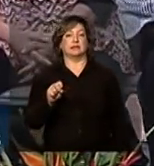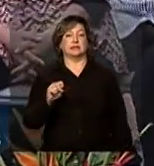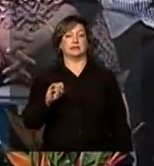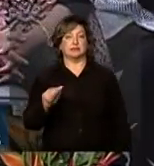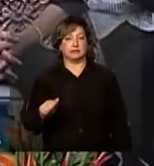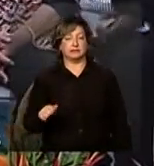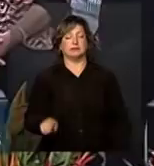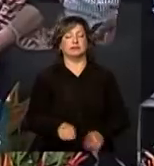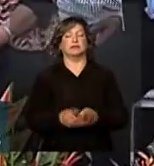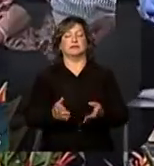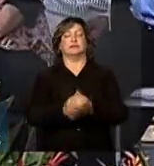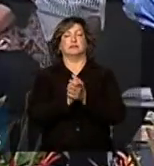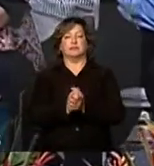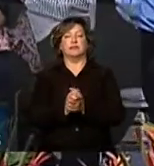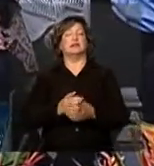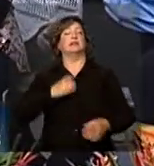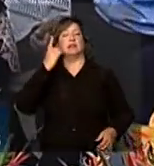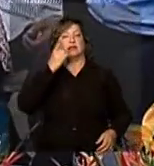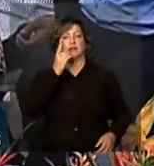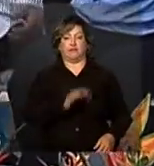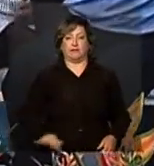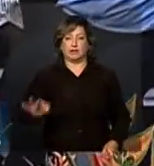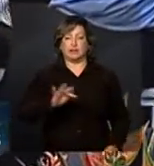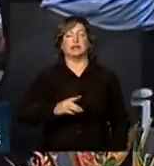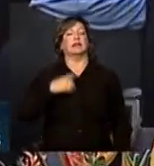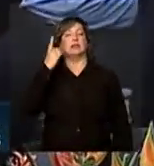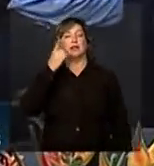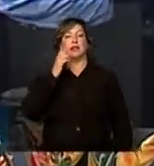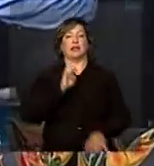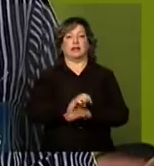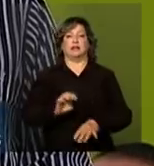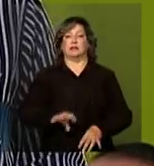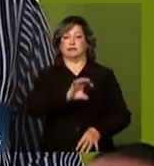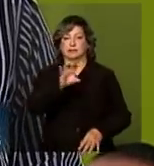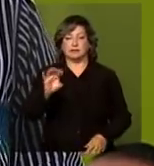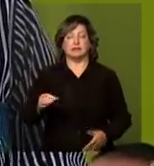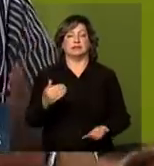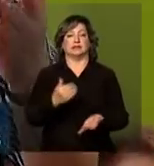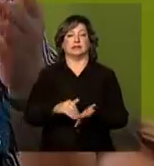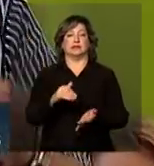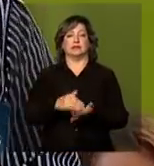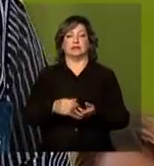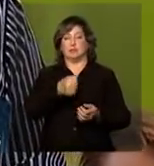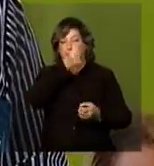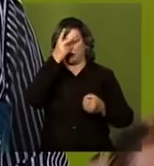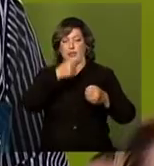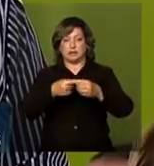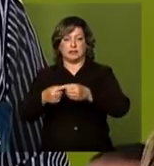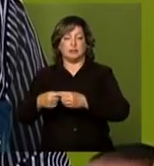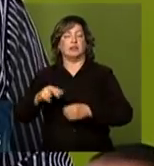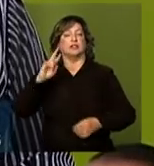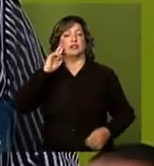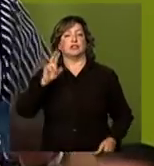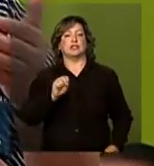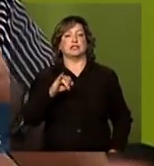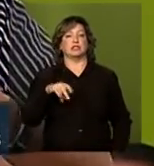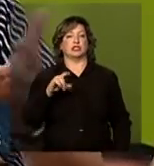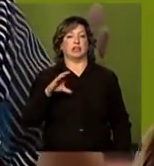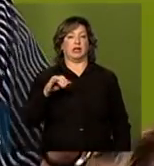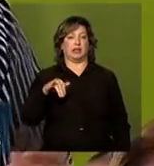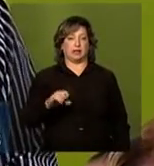os deputados federais deputados estaduais secretários municipais dirigentes sindicais